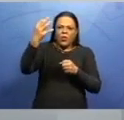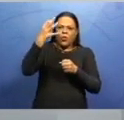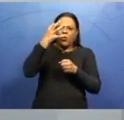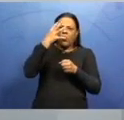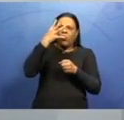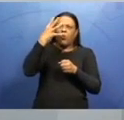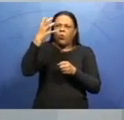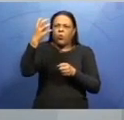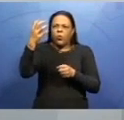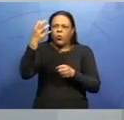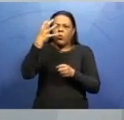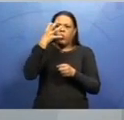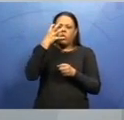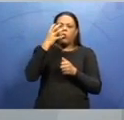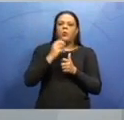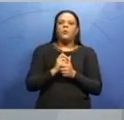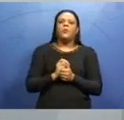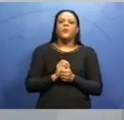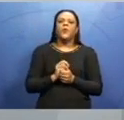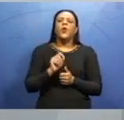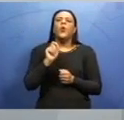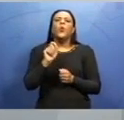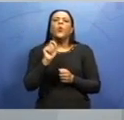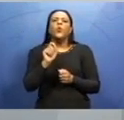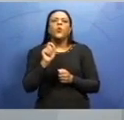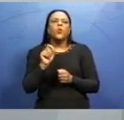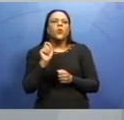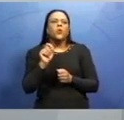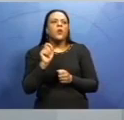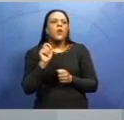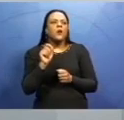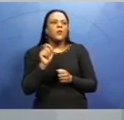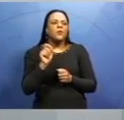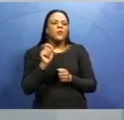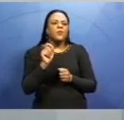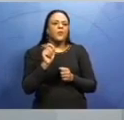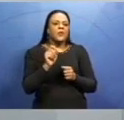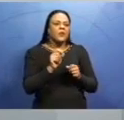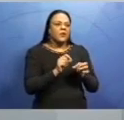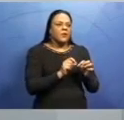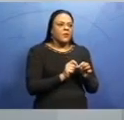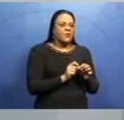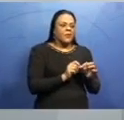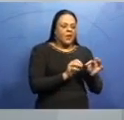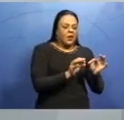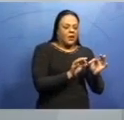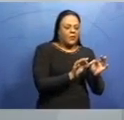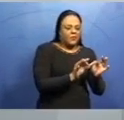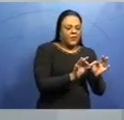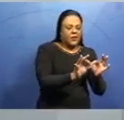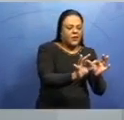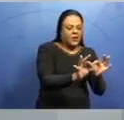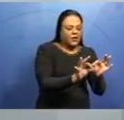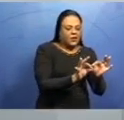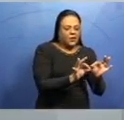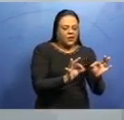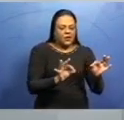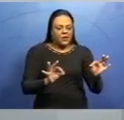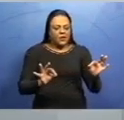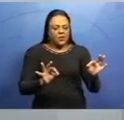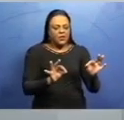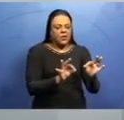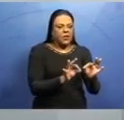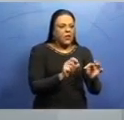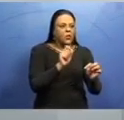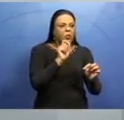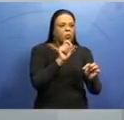na tabela o tipo de grandeza, o nome da unidade que ela recebe e o símbolo. Grandeza,